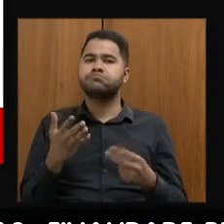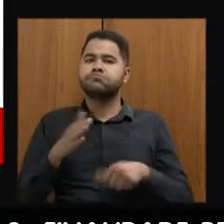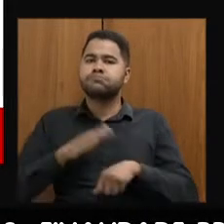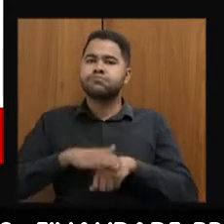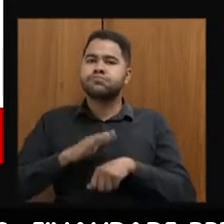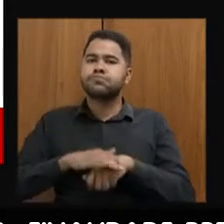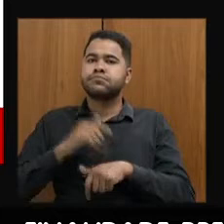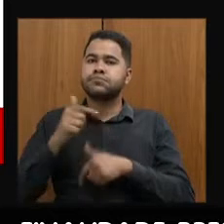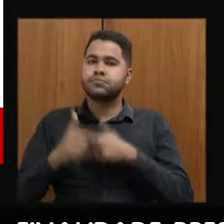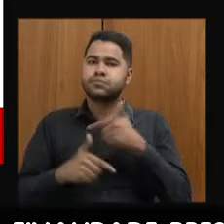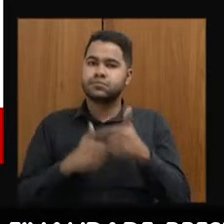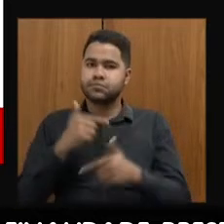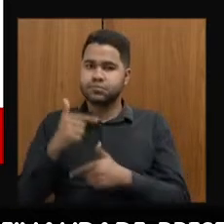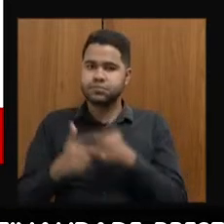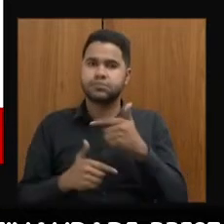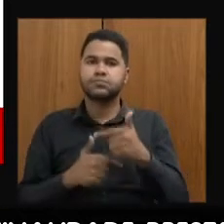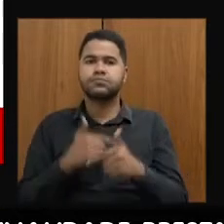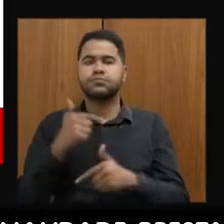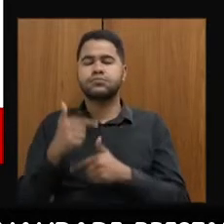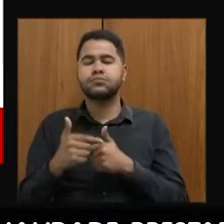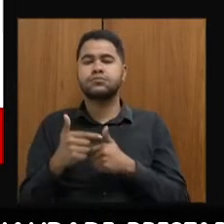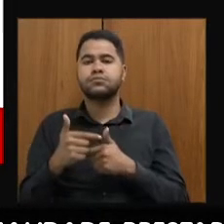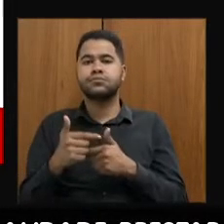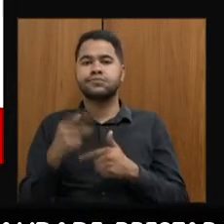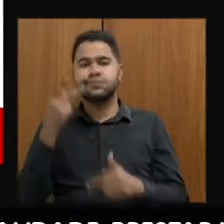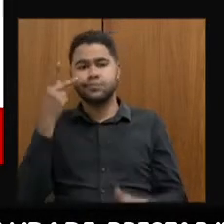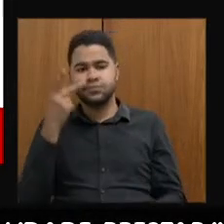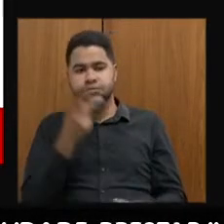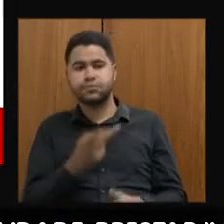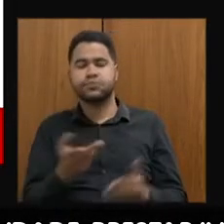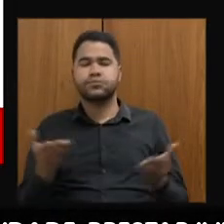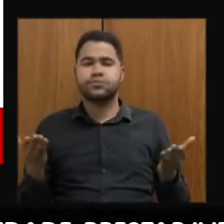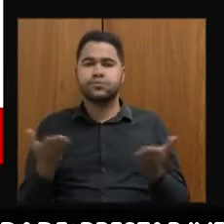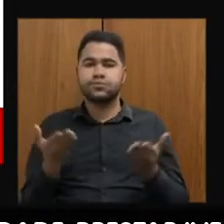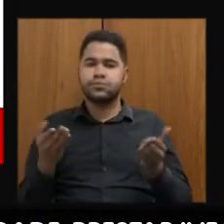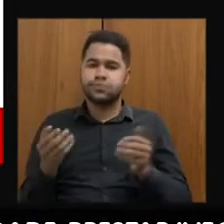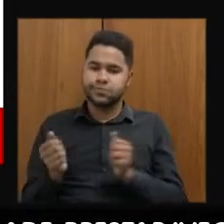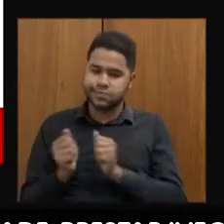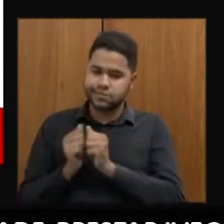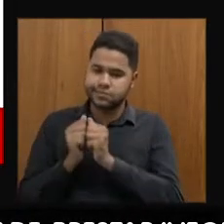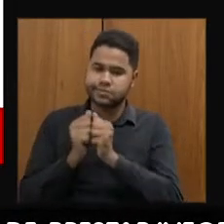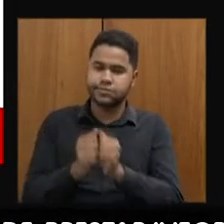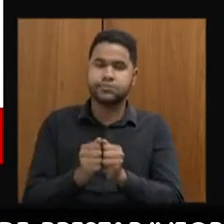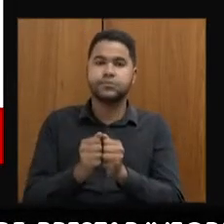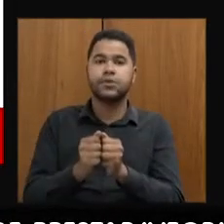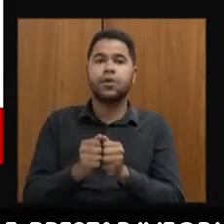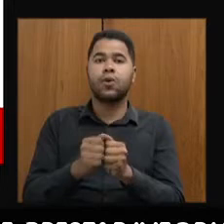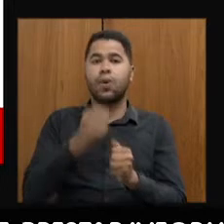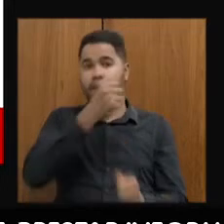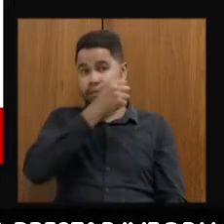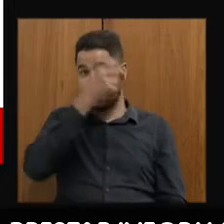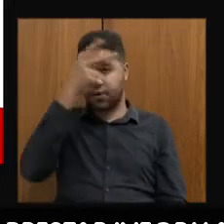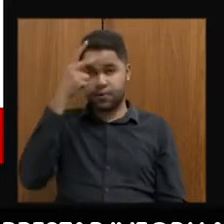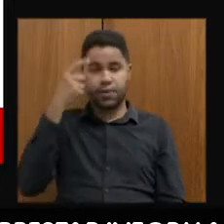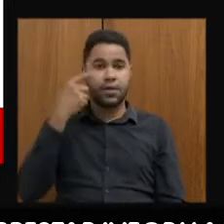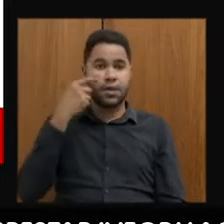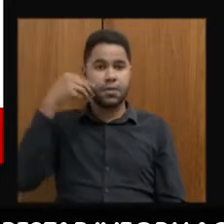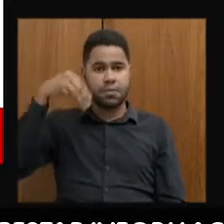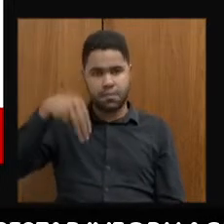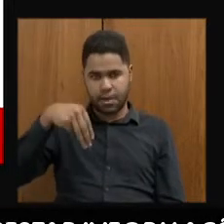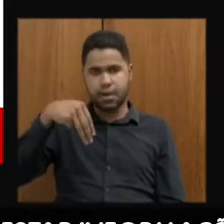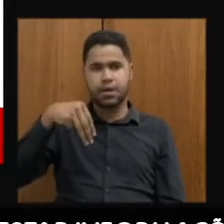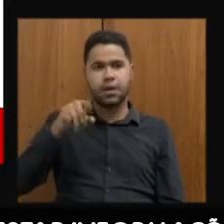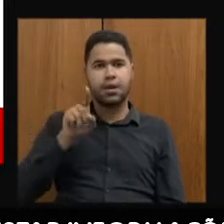trabalho que essa visita hoje que faria em conjunto com a prefeita Marília lá no Riacho das